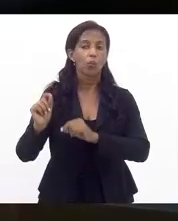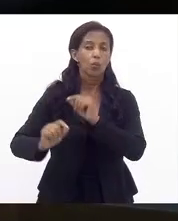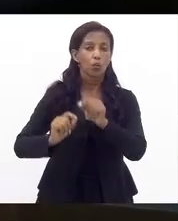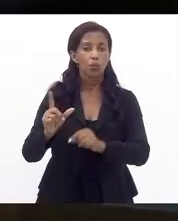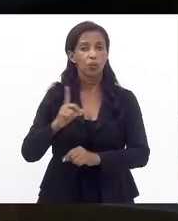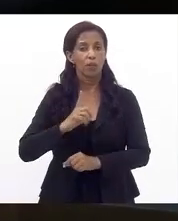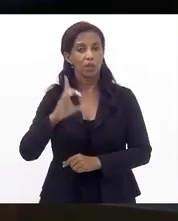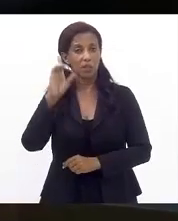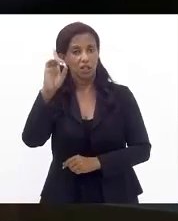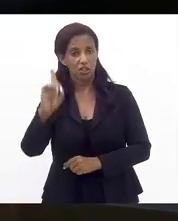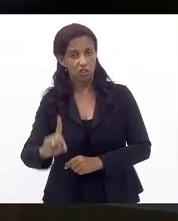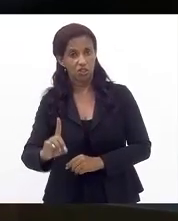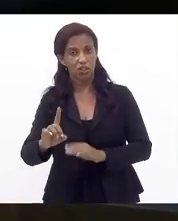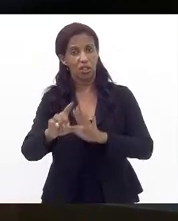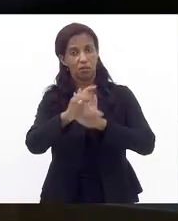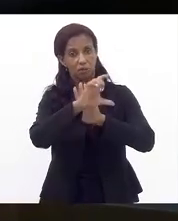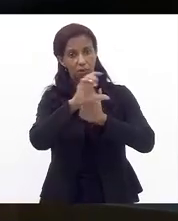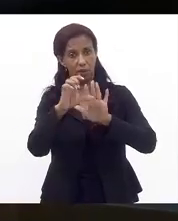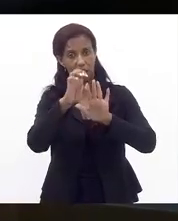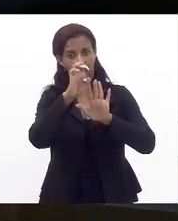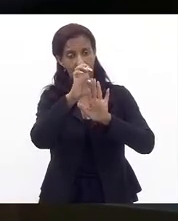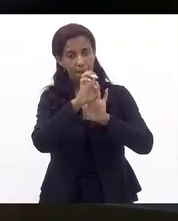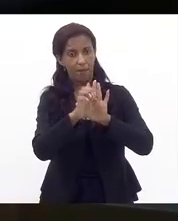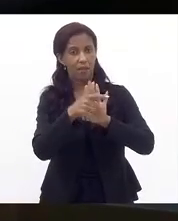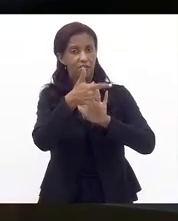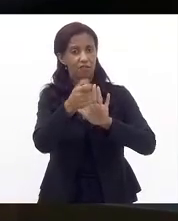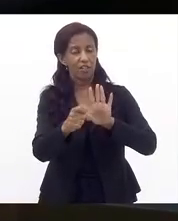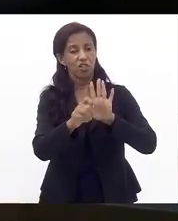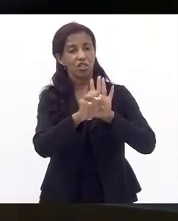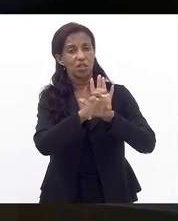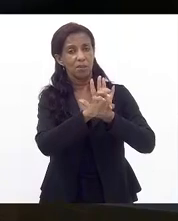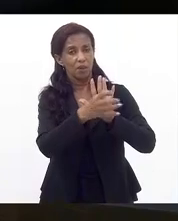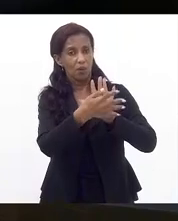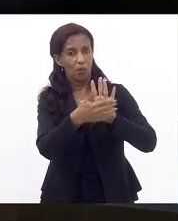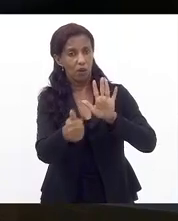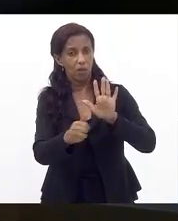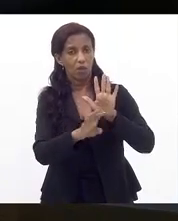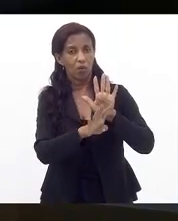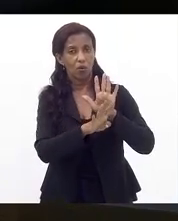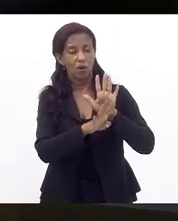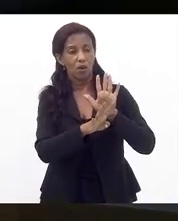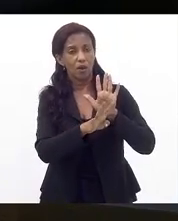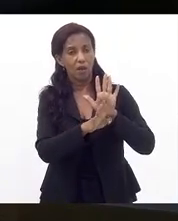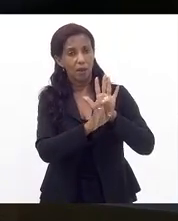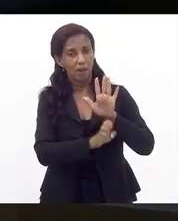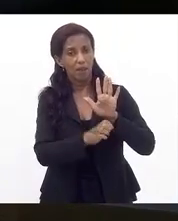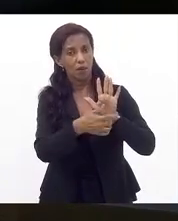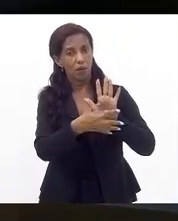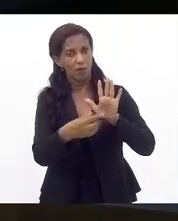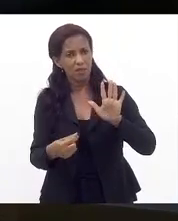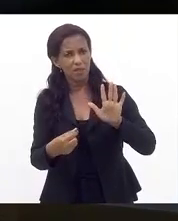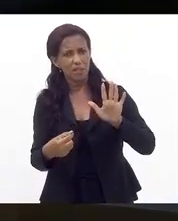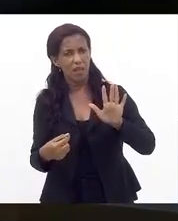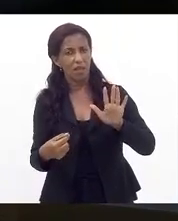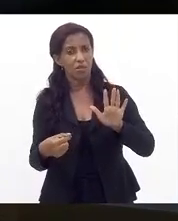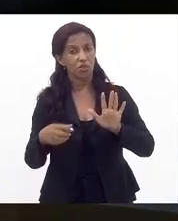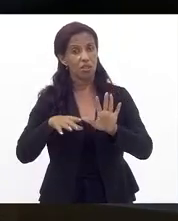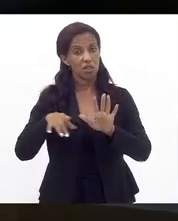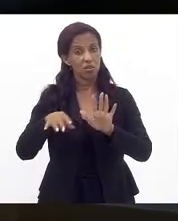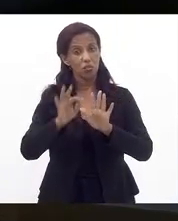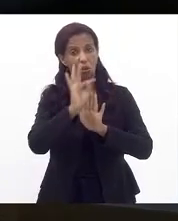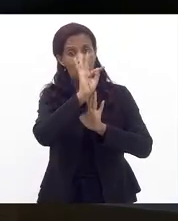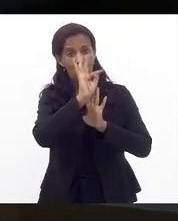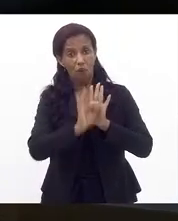que que ele tem de direito na emenda 20 que que ele tem direito na emenda 41 o que que ele tem direito a mais meio de 47 isso é um